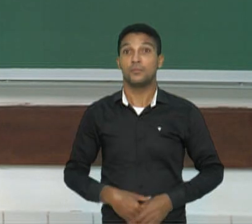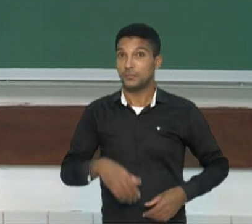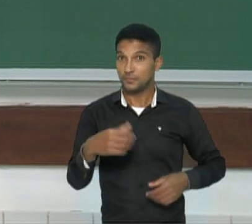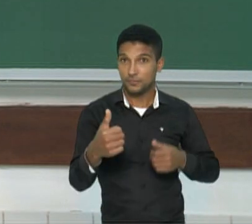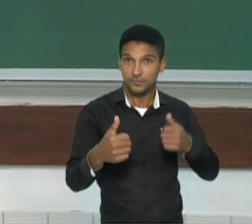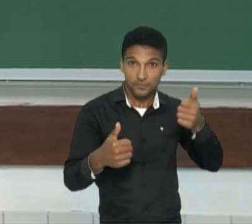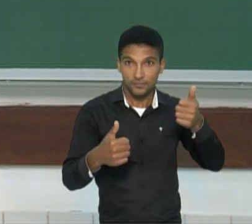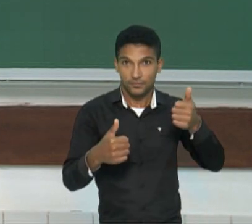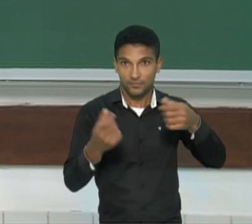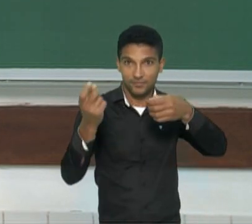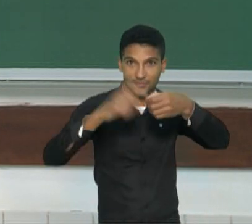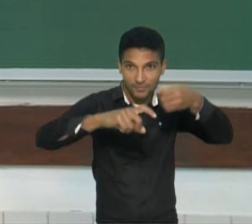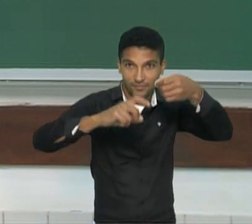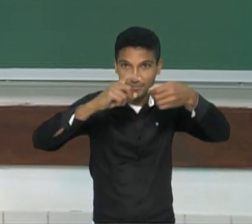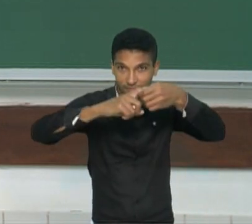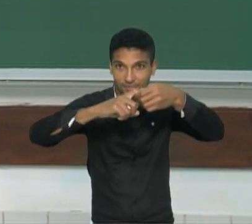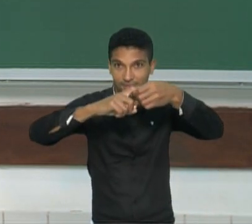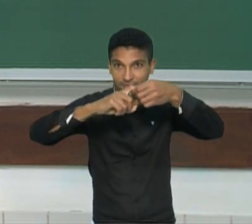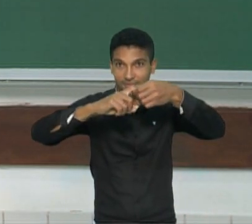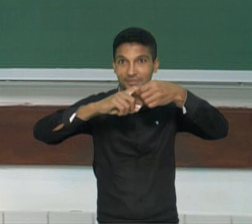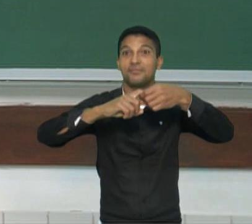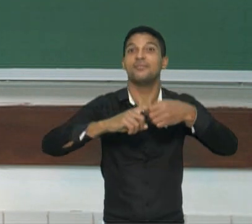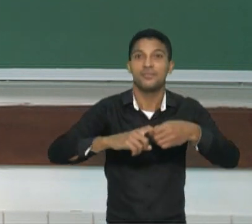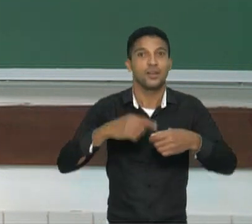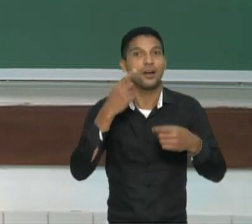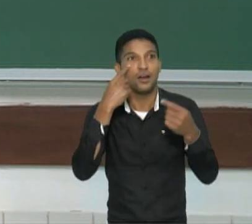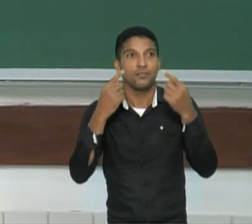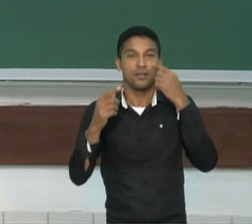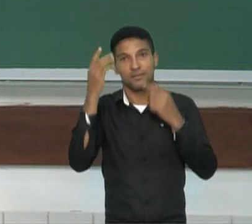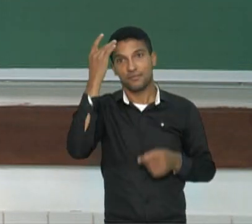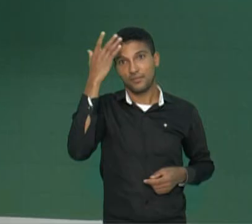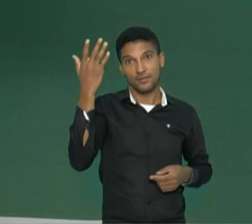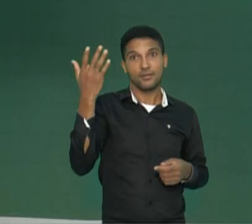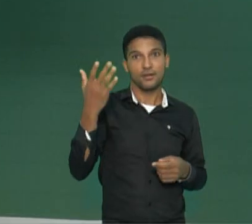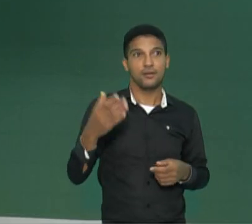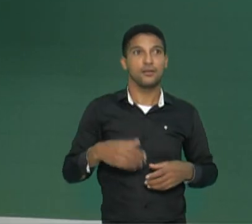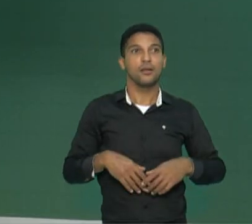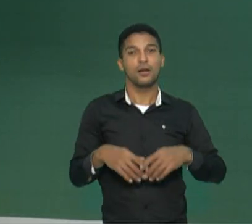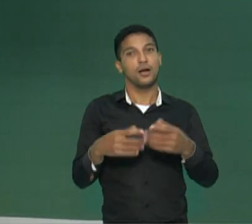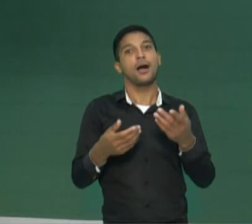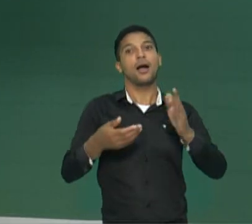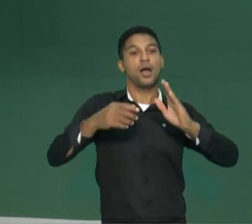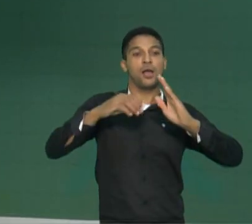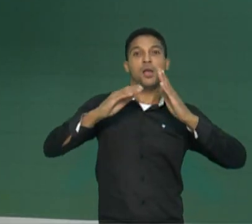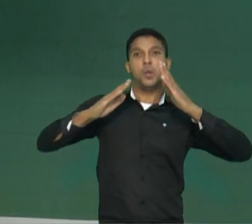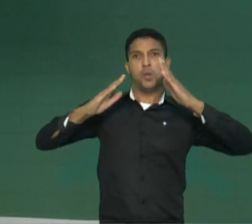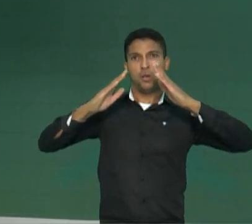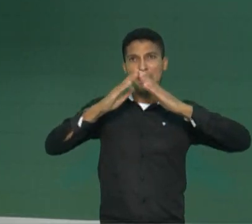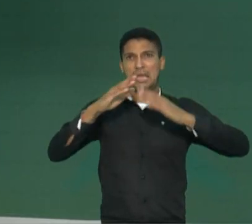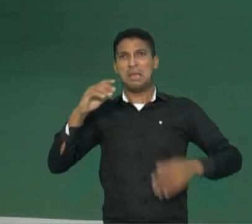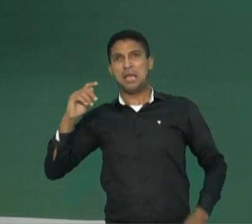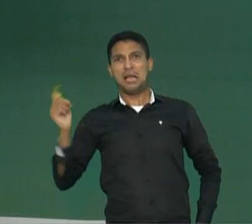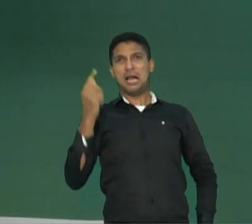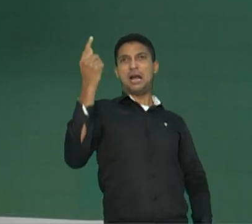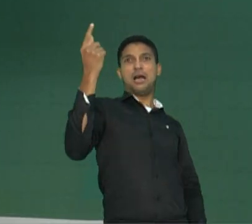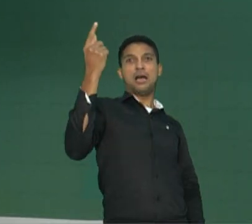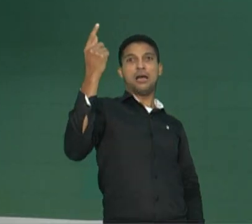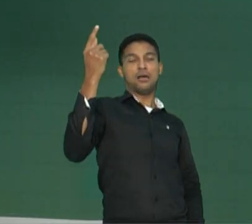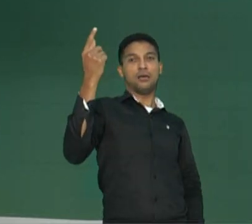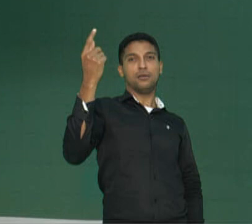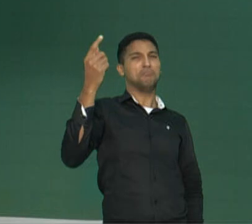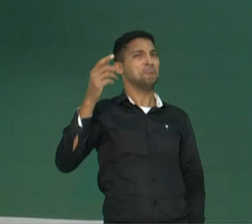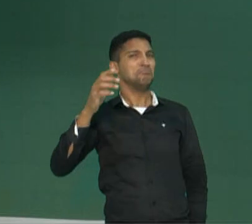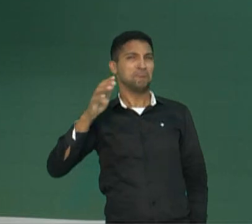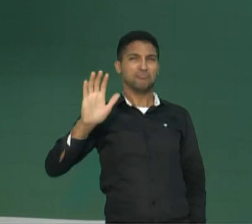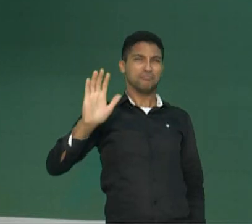Estamos de volta. E olha aqui, pessoal, faço essa, proporcionar que a igreja tenha maior tamanho. Não